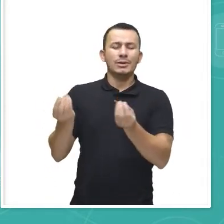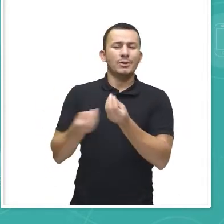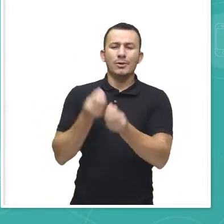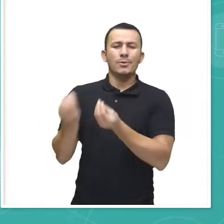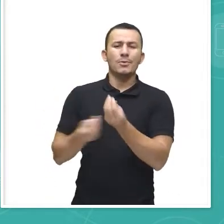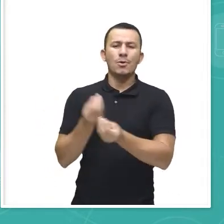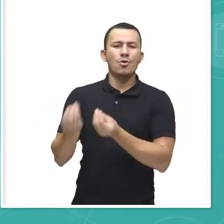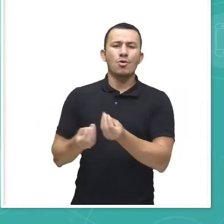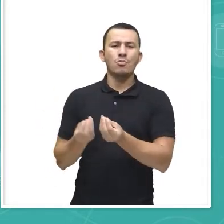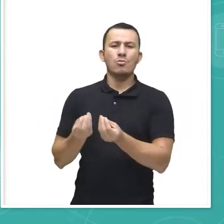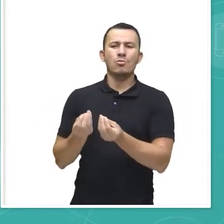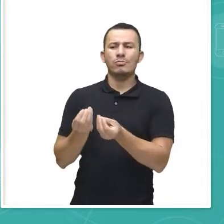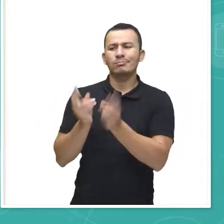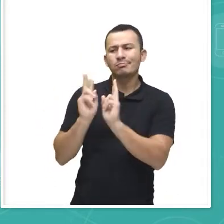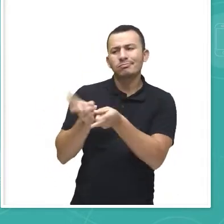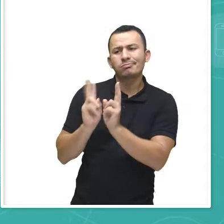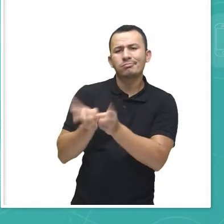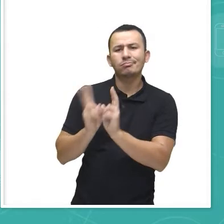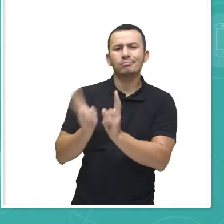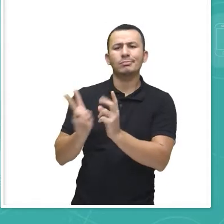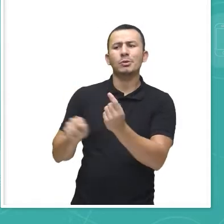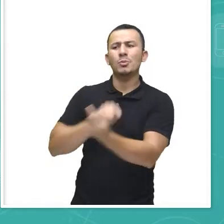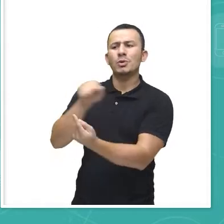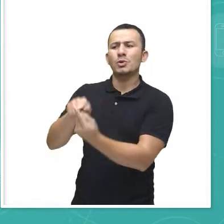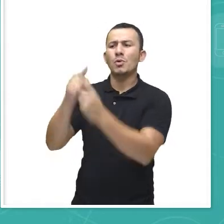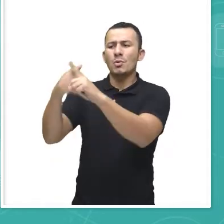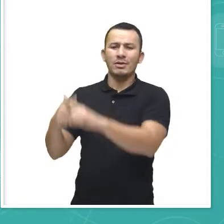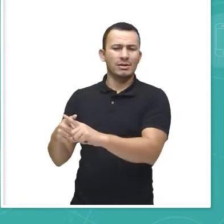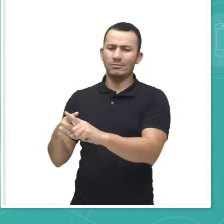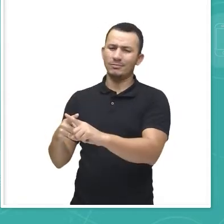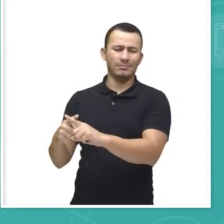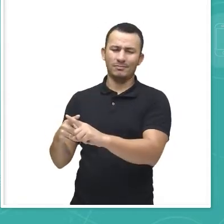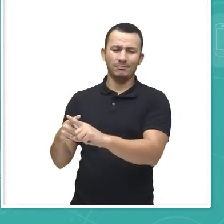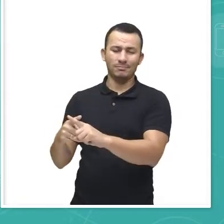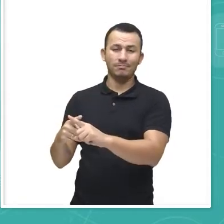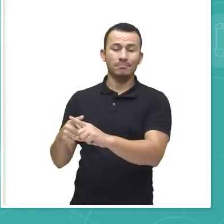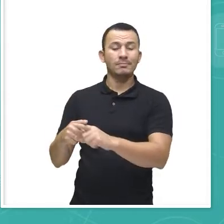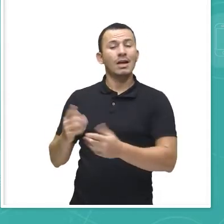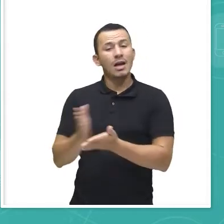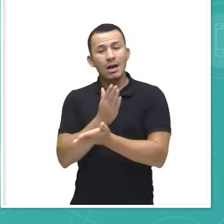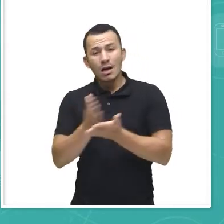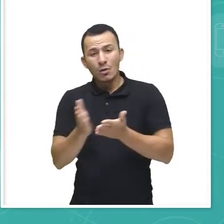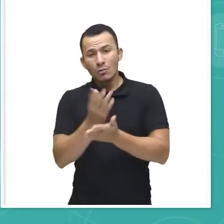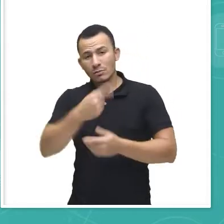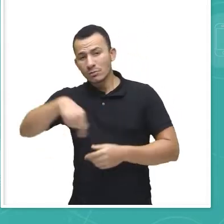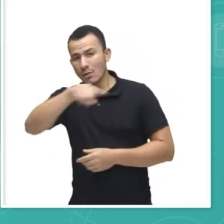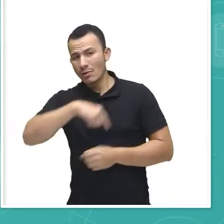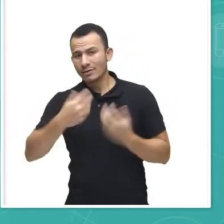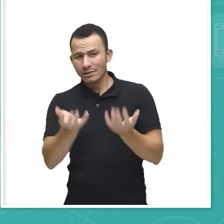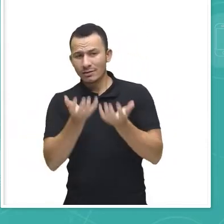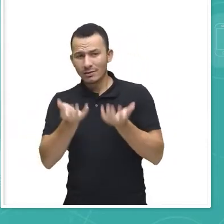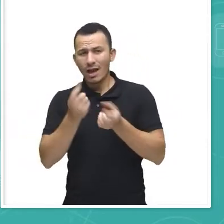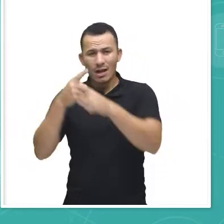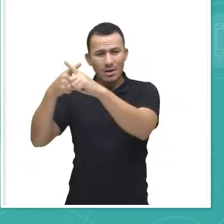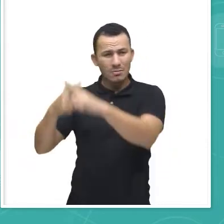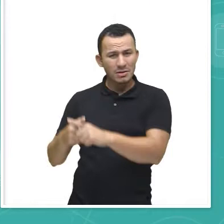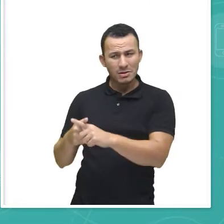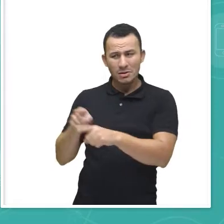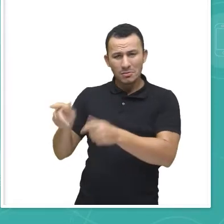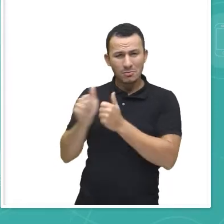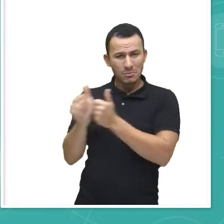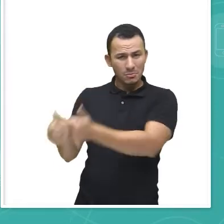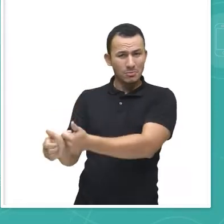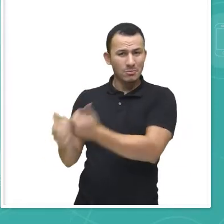manter essa prática com finalidade competitiva. Talvez até nenhum de nós queira realmente seguir esse